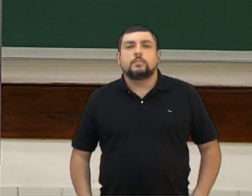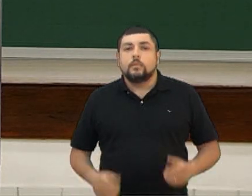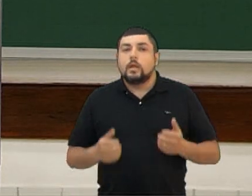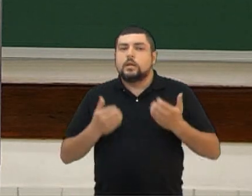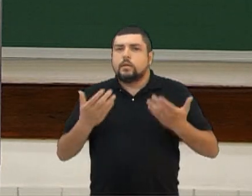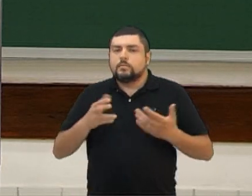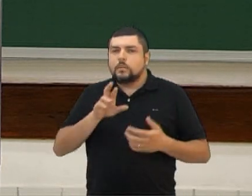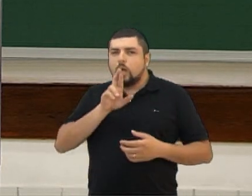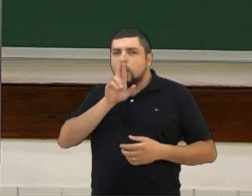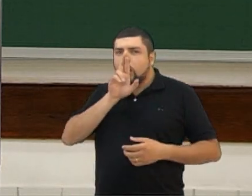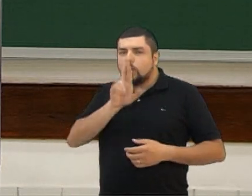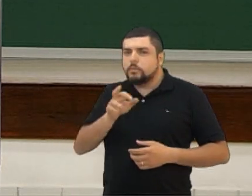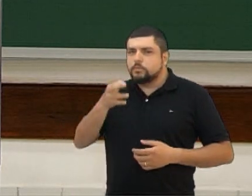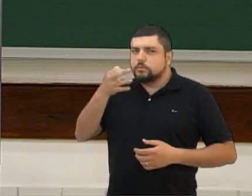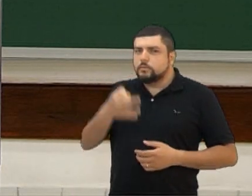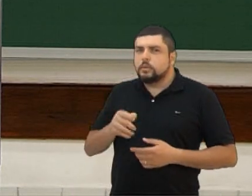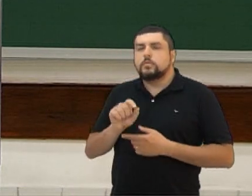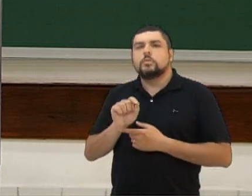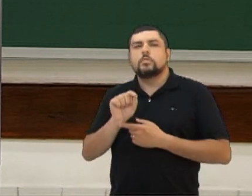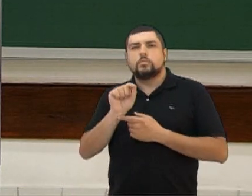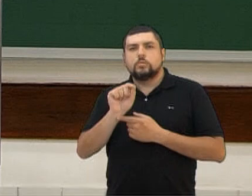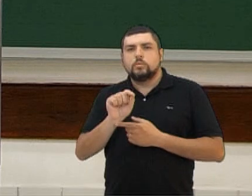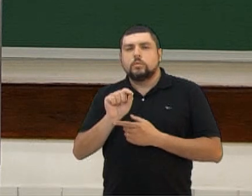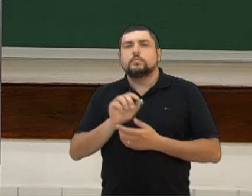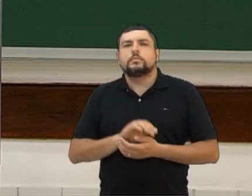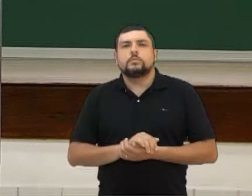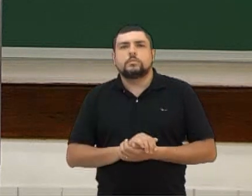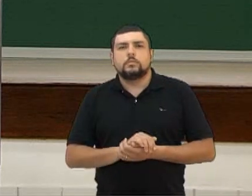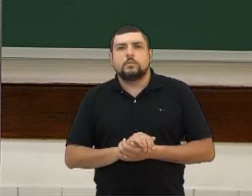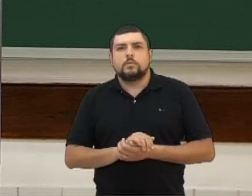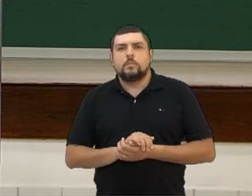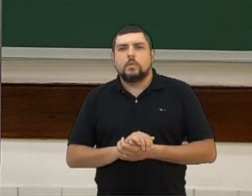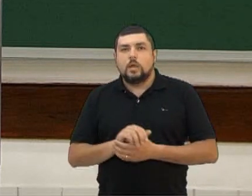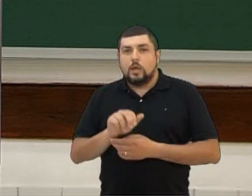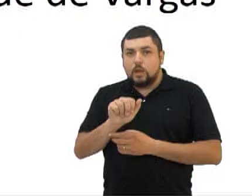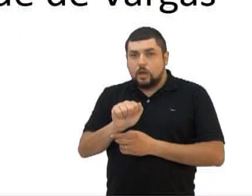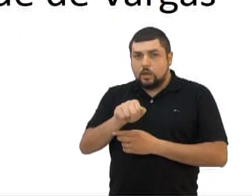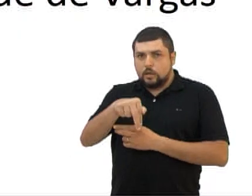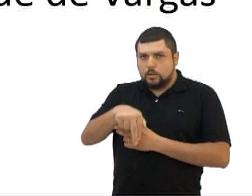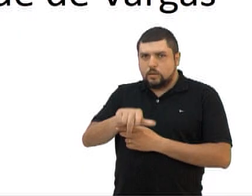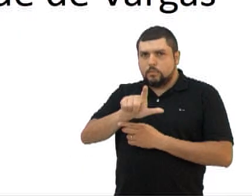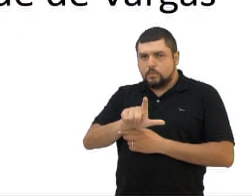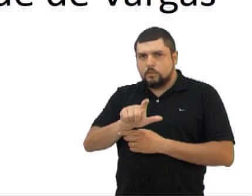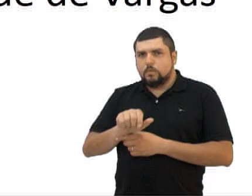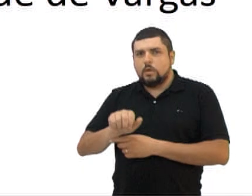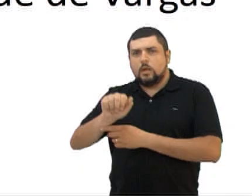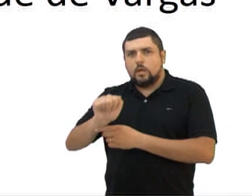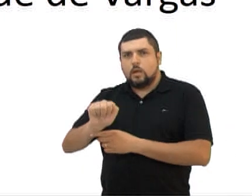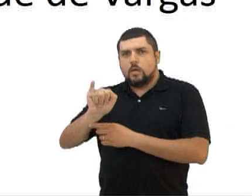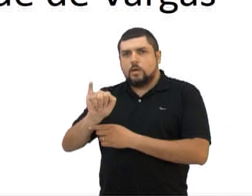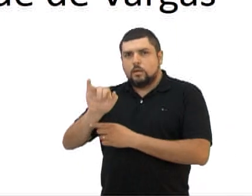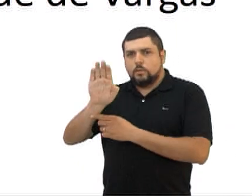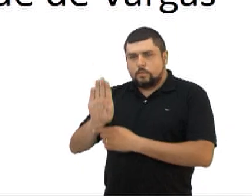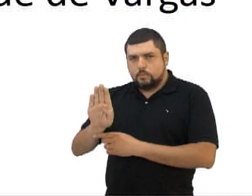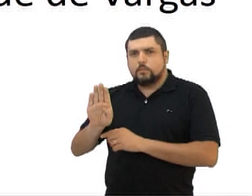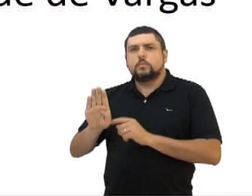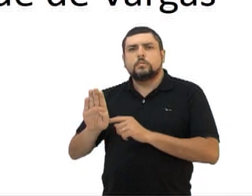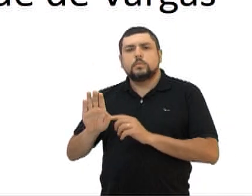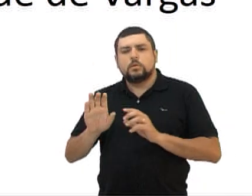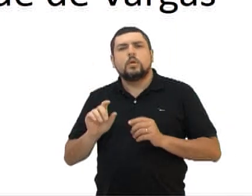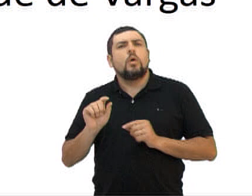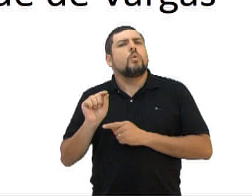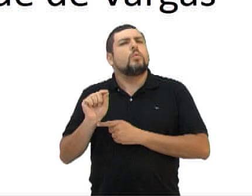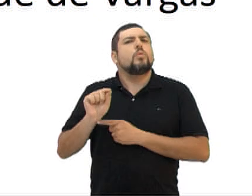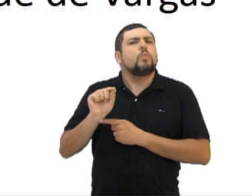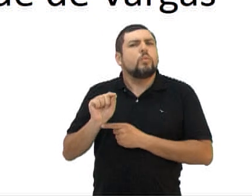Então, a resposta do nosso exercício, então, a Aliança Nacional Libertadora e a Ação Integralista Brasileira eram,